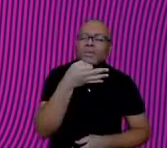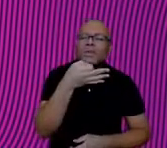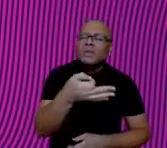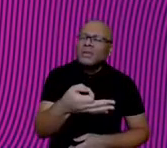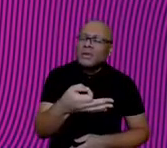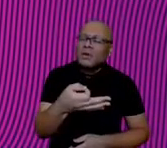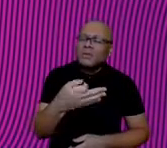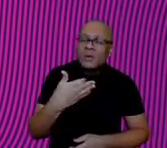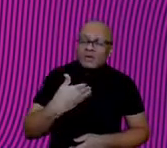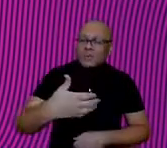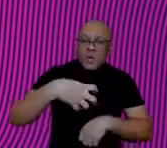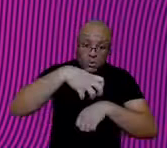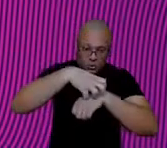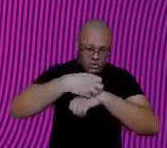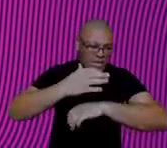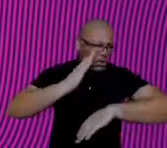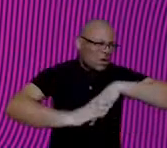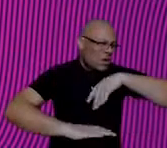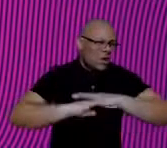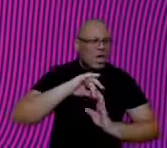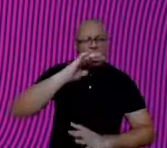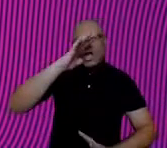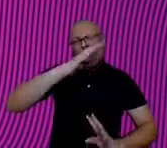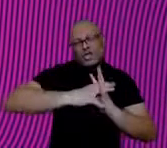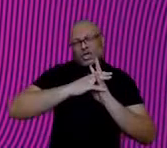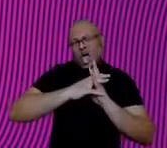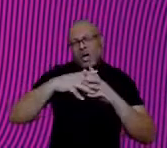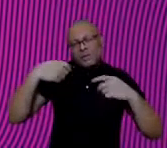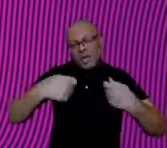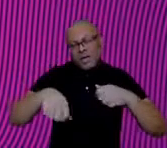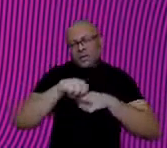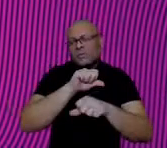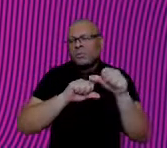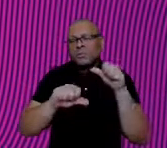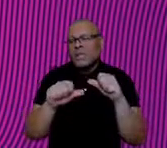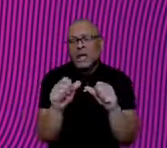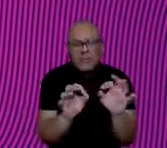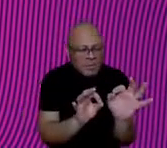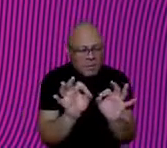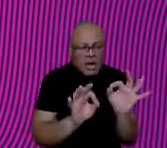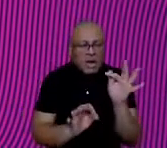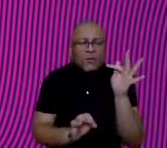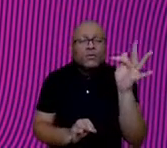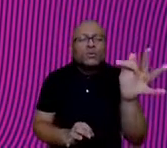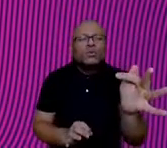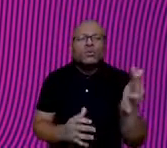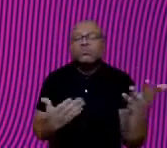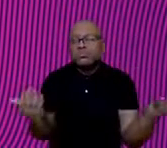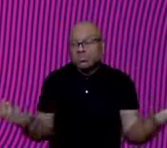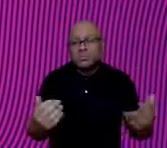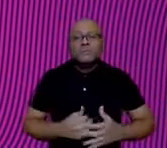para poder montar algo nessa linha hoje e para os próximos anos?